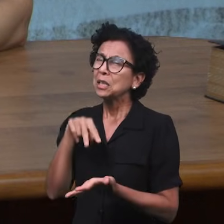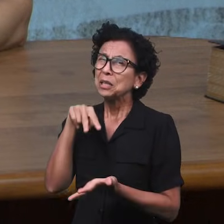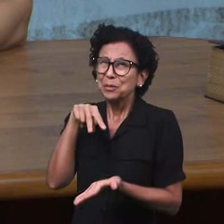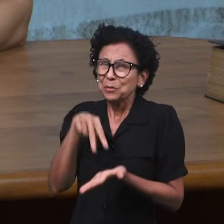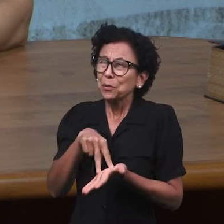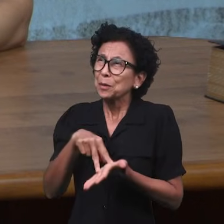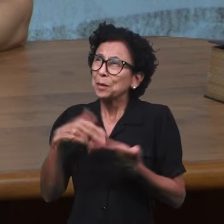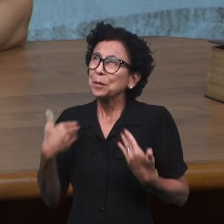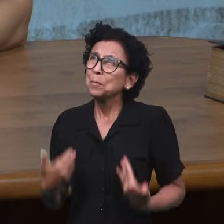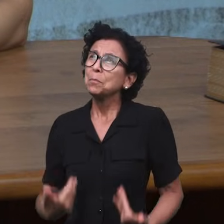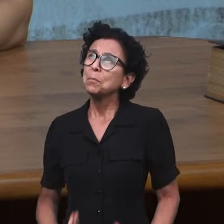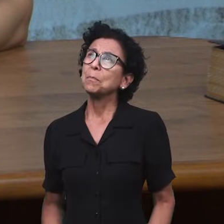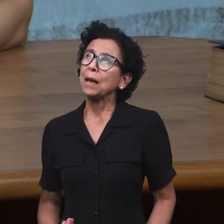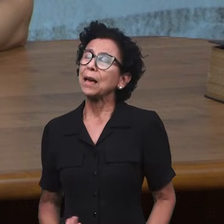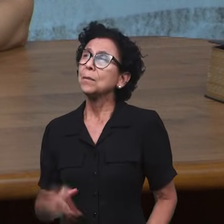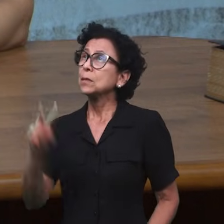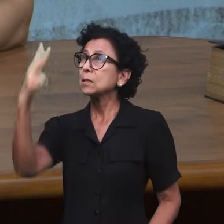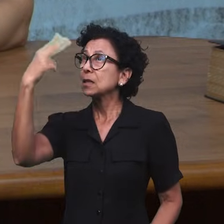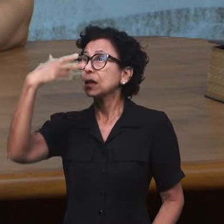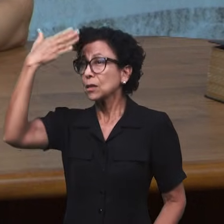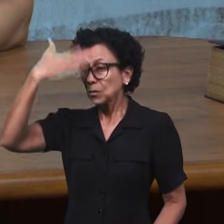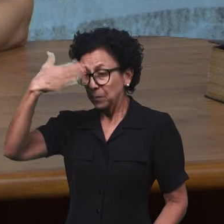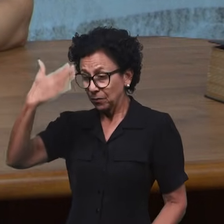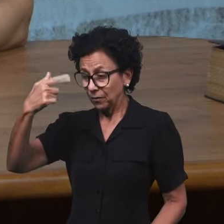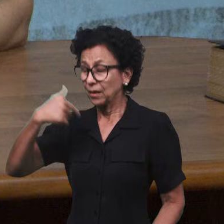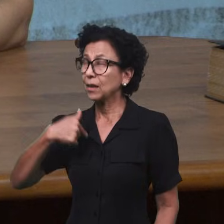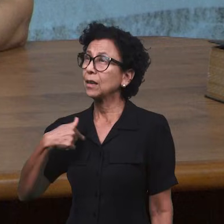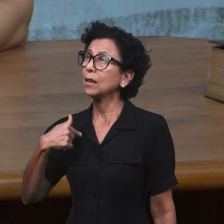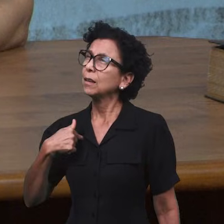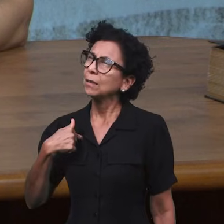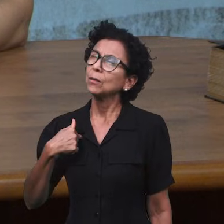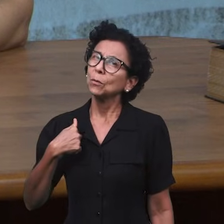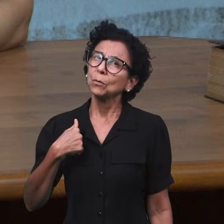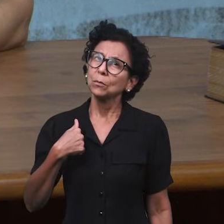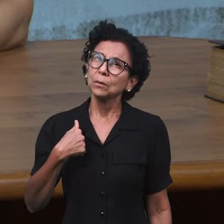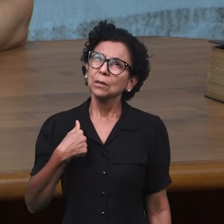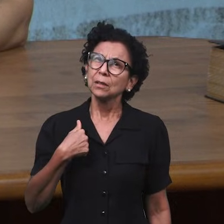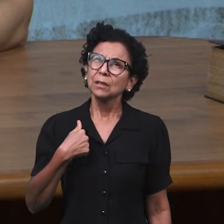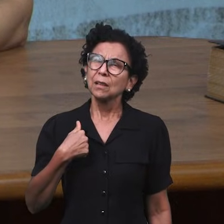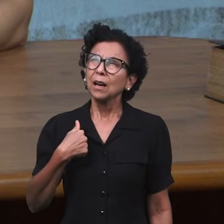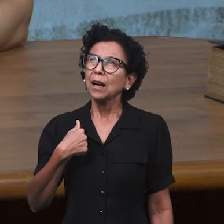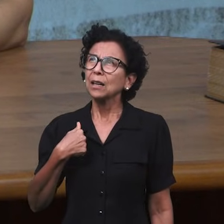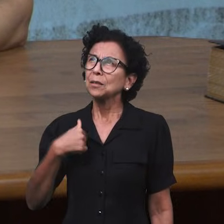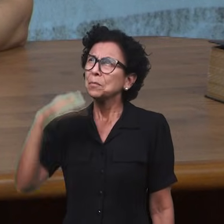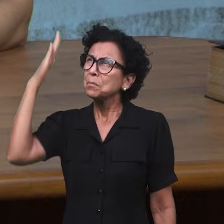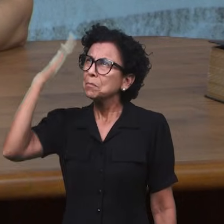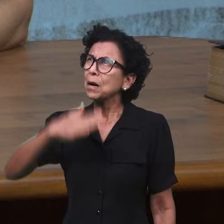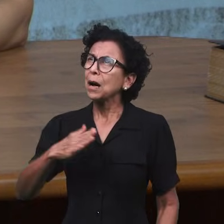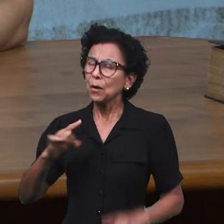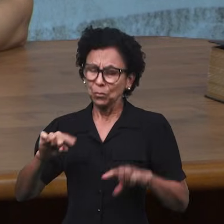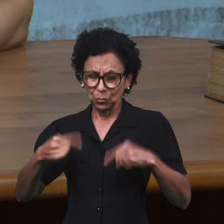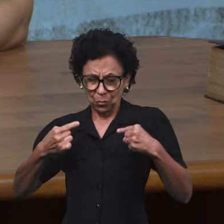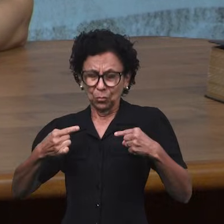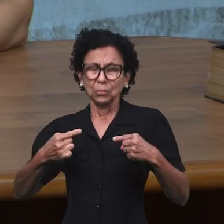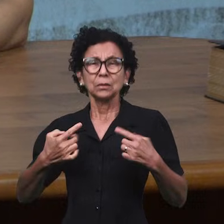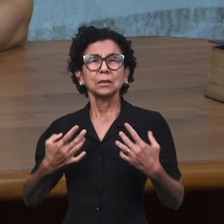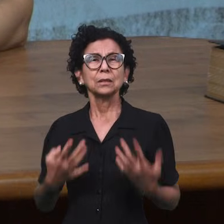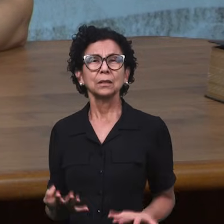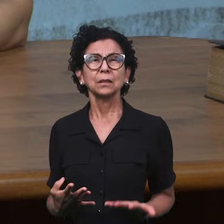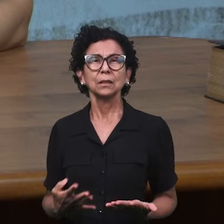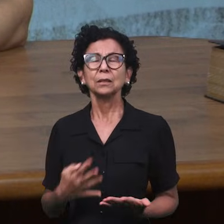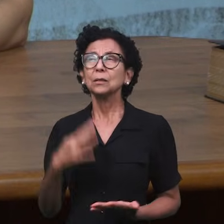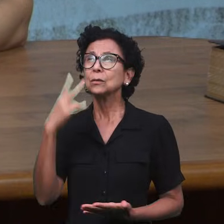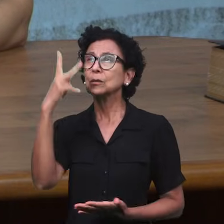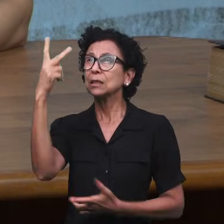para mim não atentas. Tornaste cruel contra mim. Com a força da